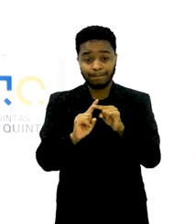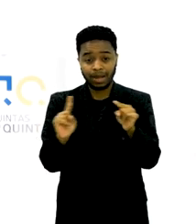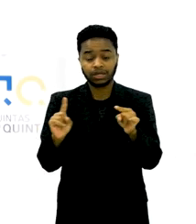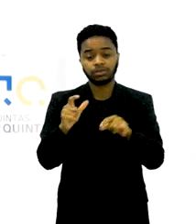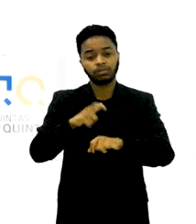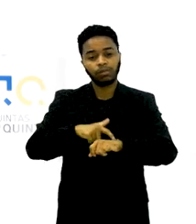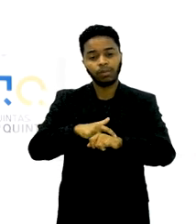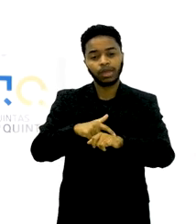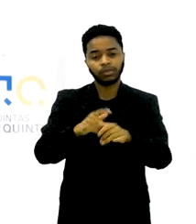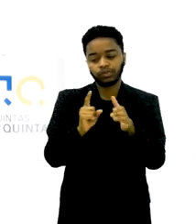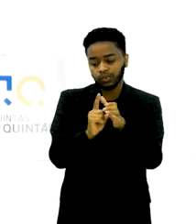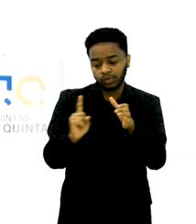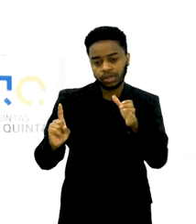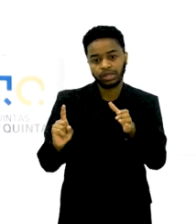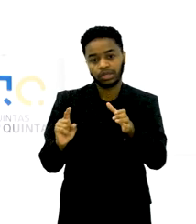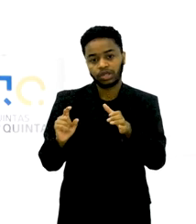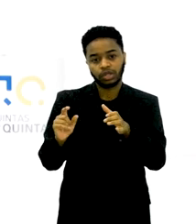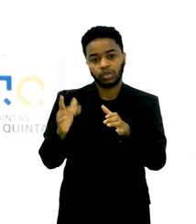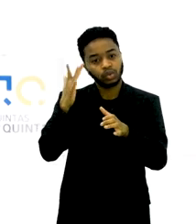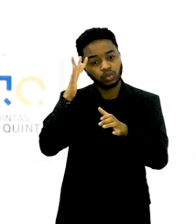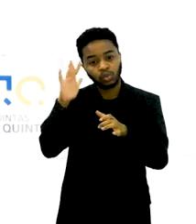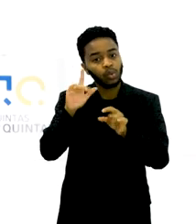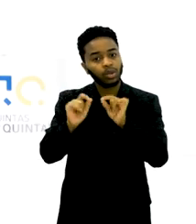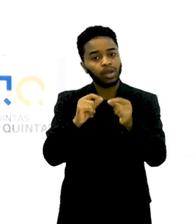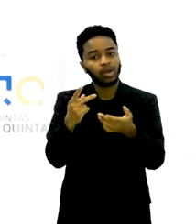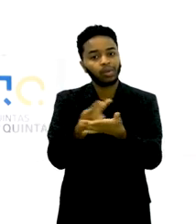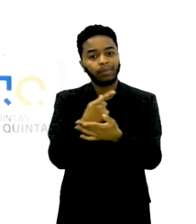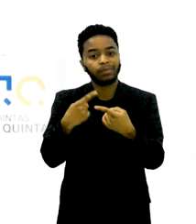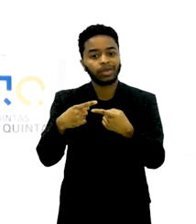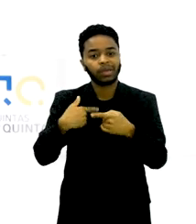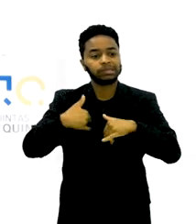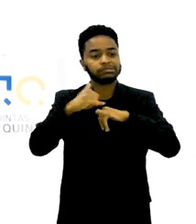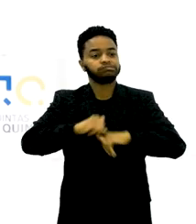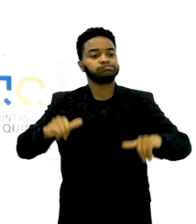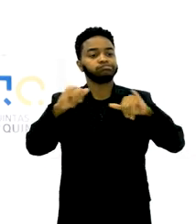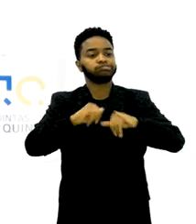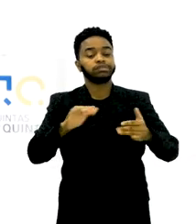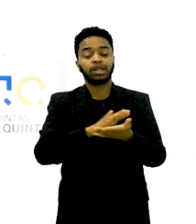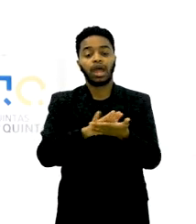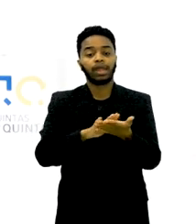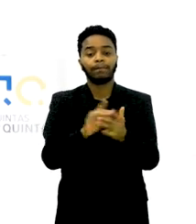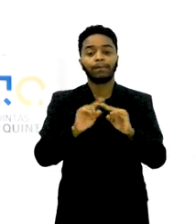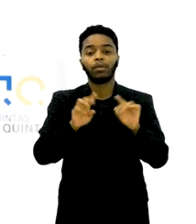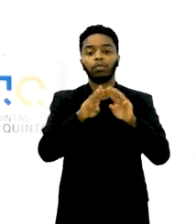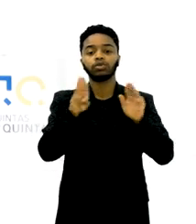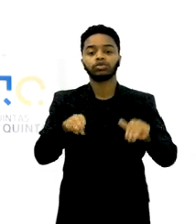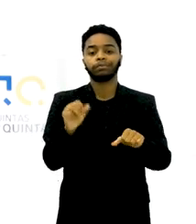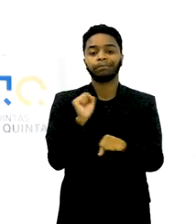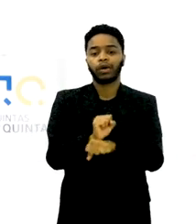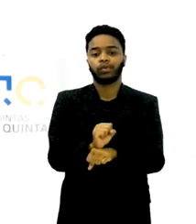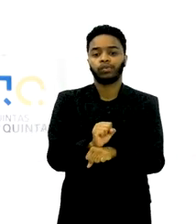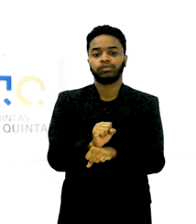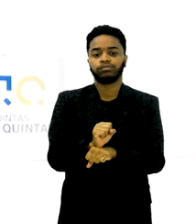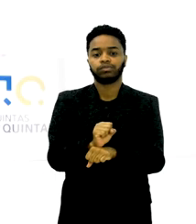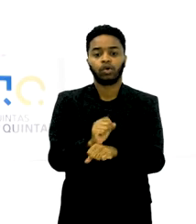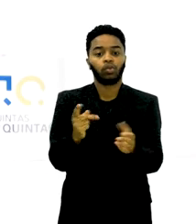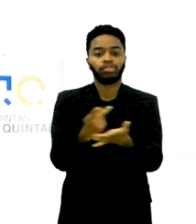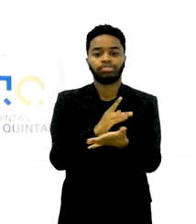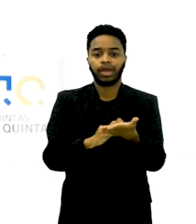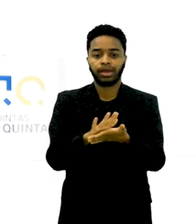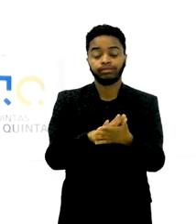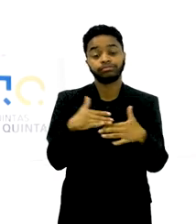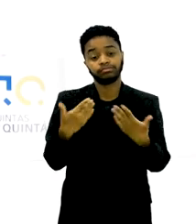dimensão porque a eu não tava ali para propagando o que eu estava fazendo o museu parou olha e quando o museu